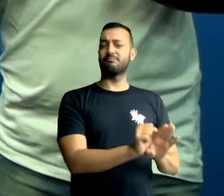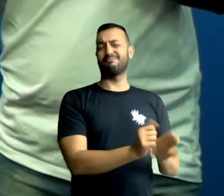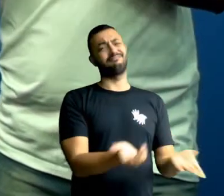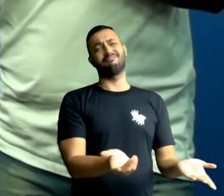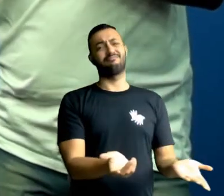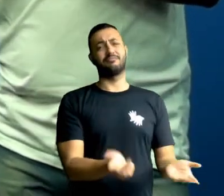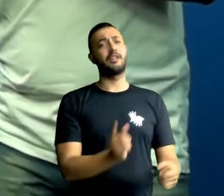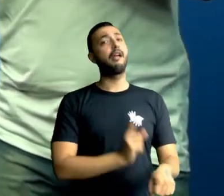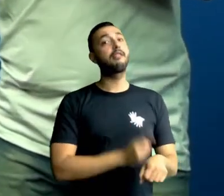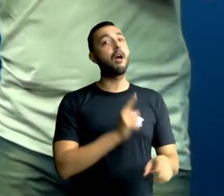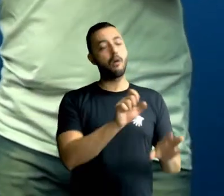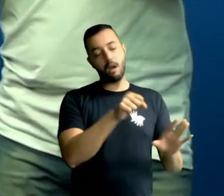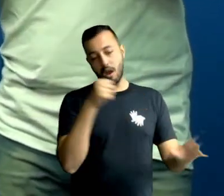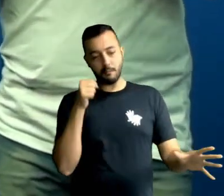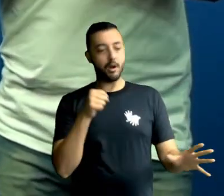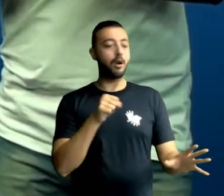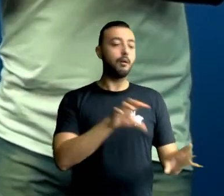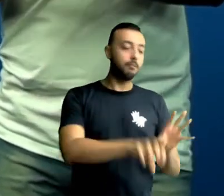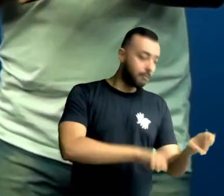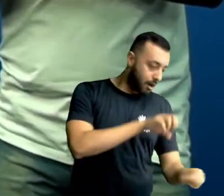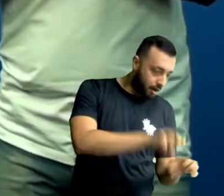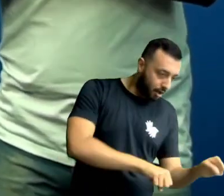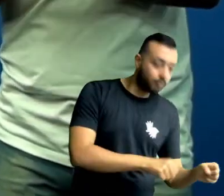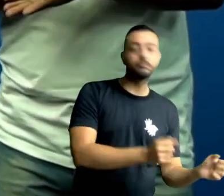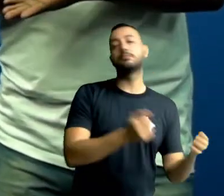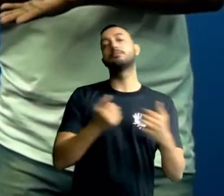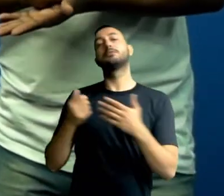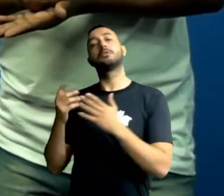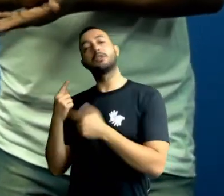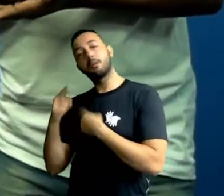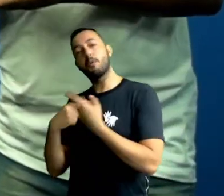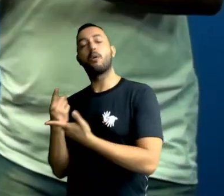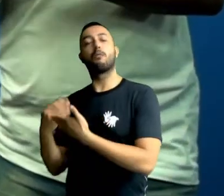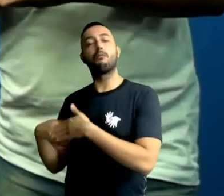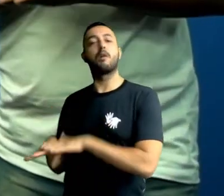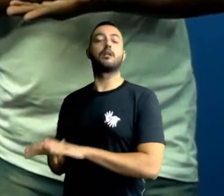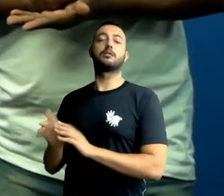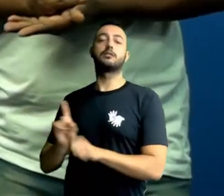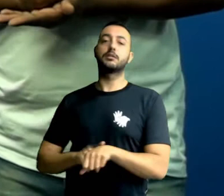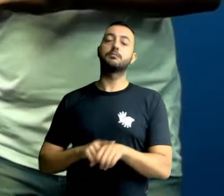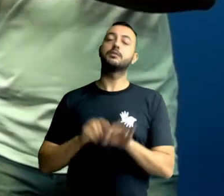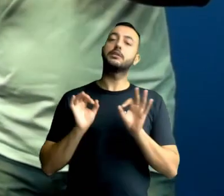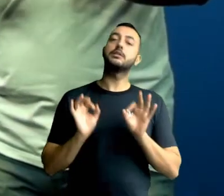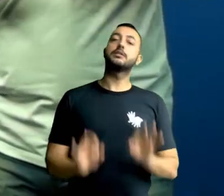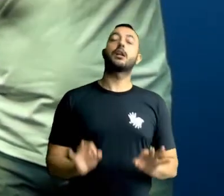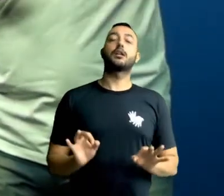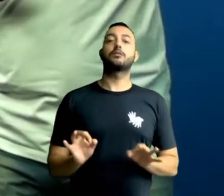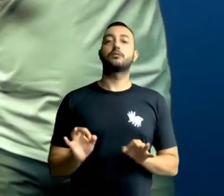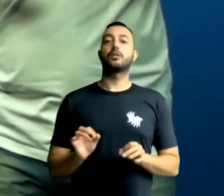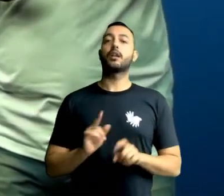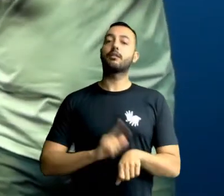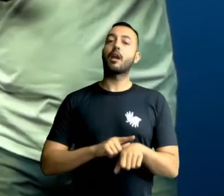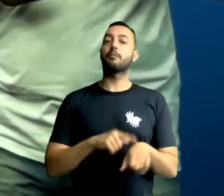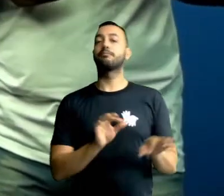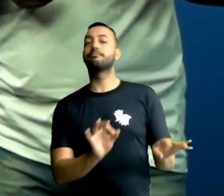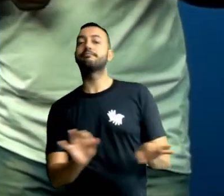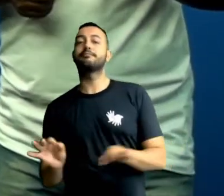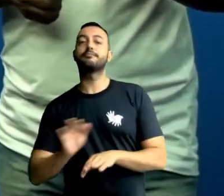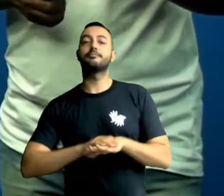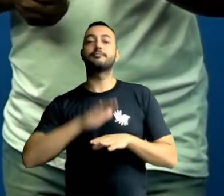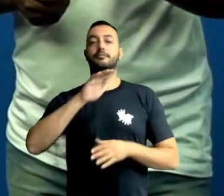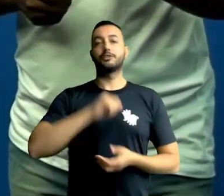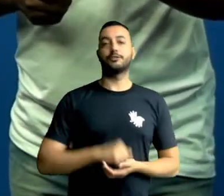alimento e retire, para que o alimento seja armazenado na temperatura correta, por muito mais tempo, e durar por mais